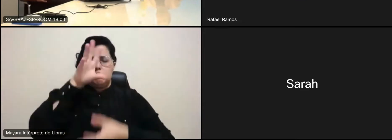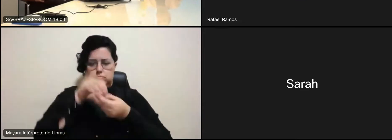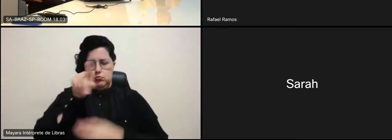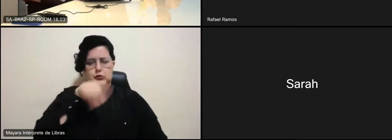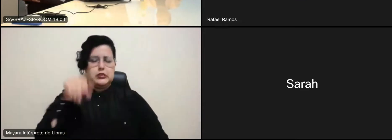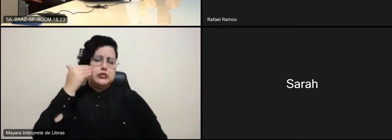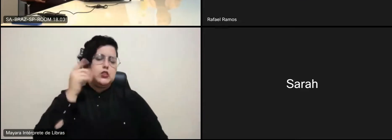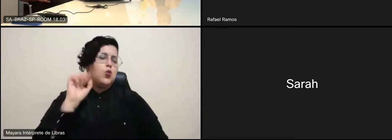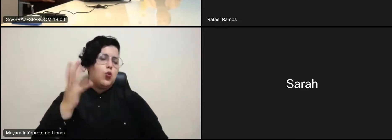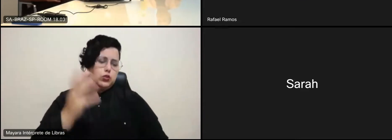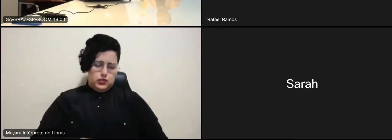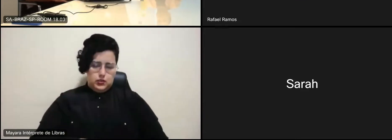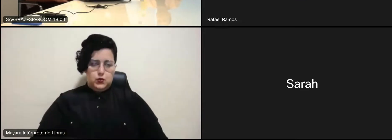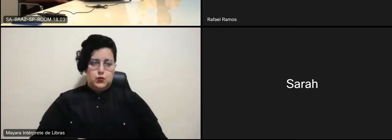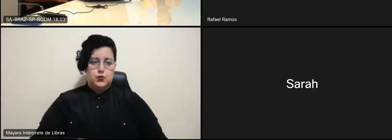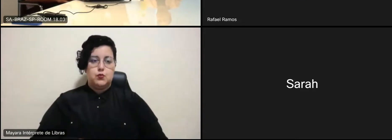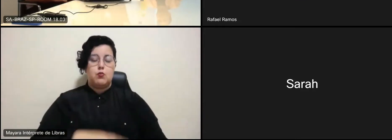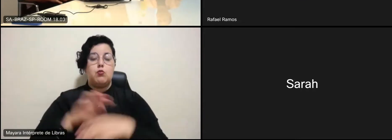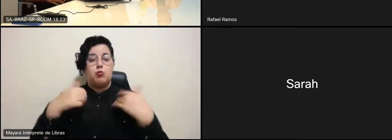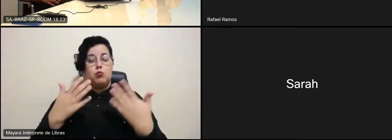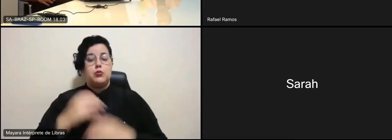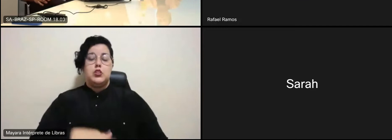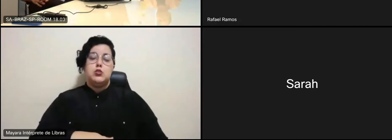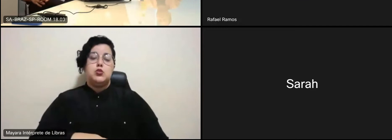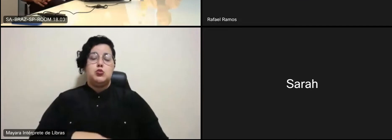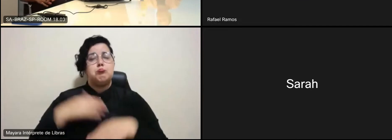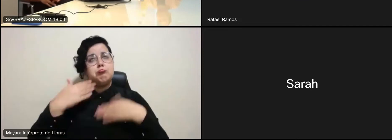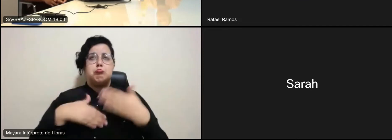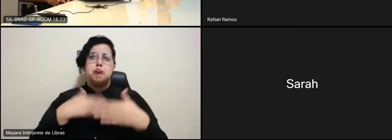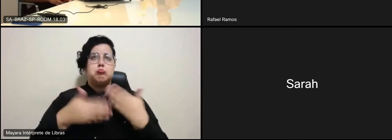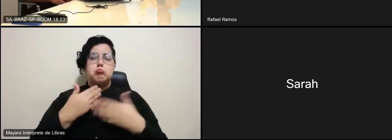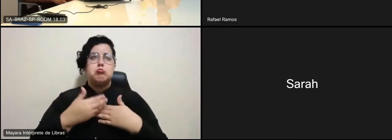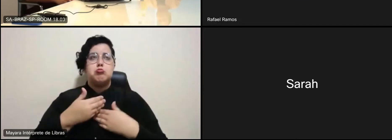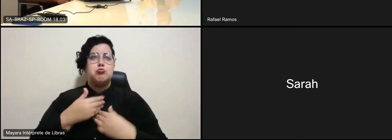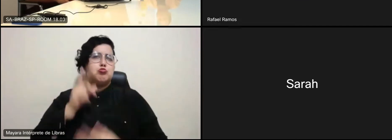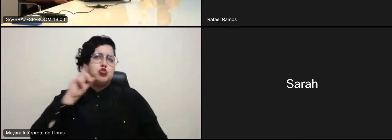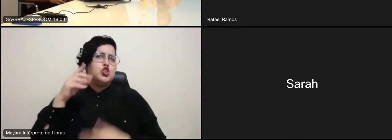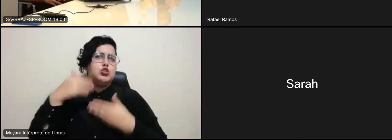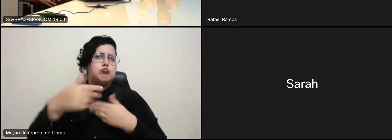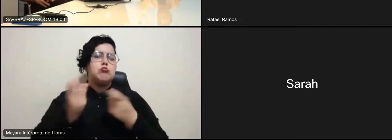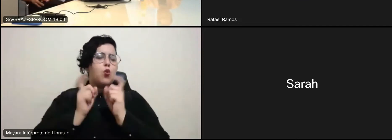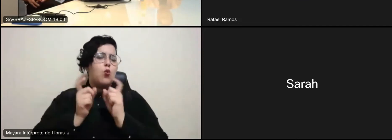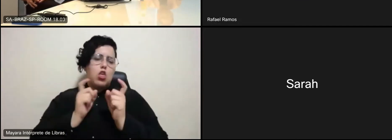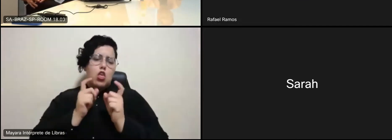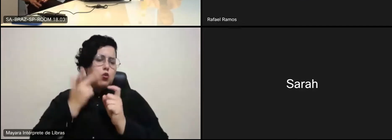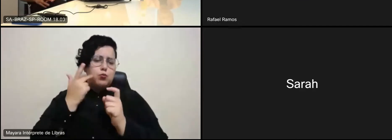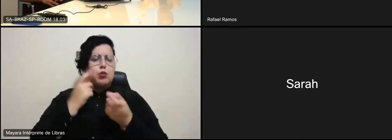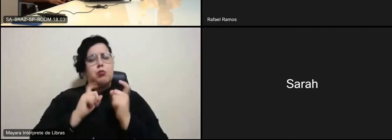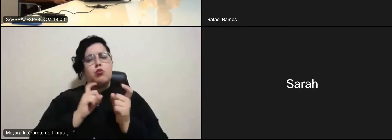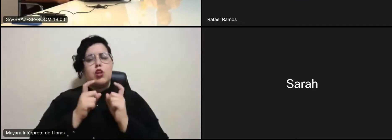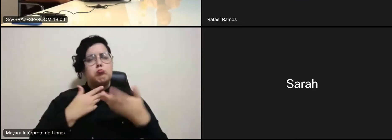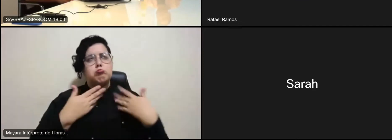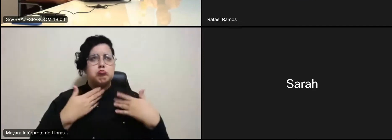é que foi, nós estávamos, certo dia de semana, nós estávamos numa sala de reunião e aconteceu